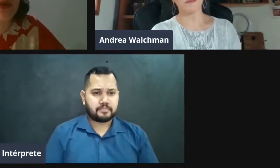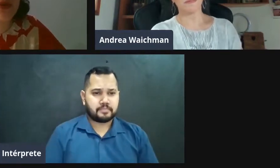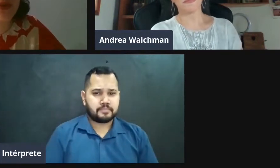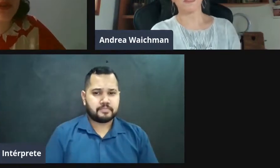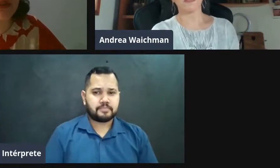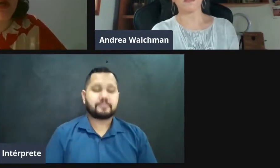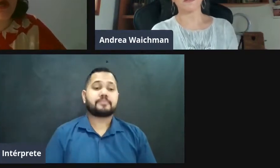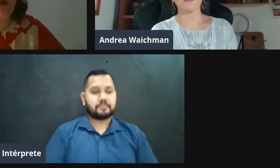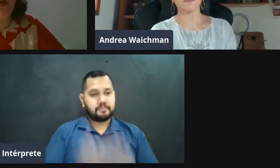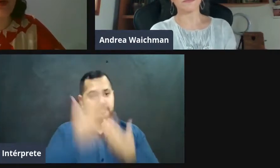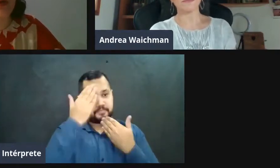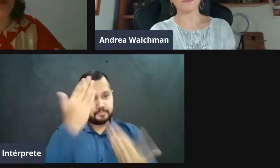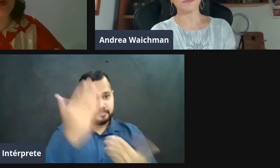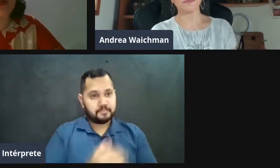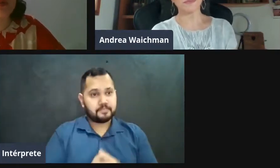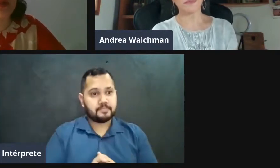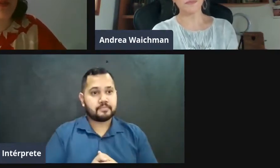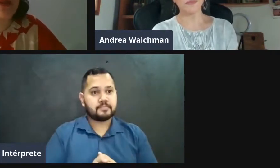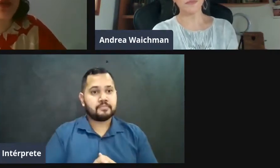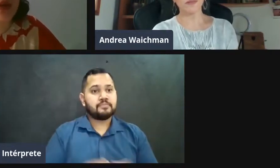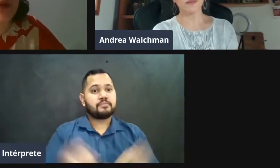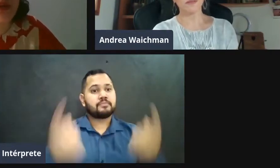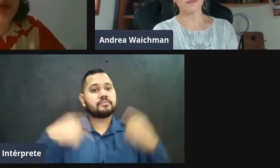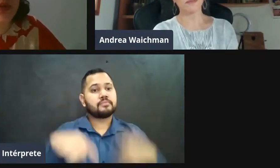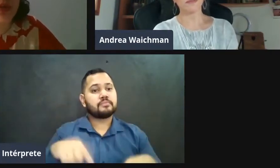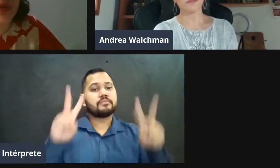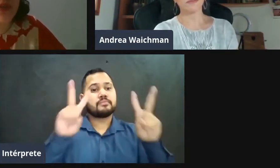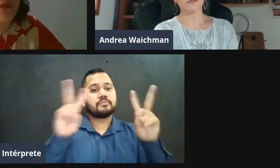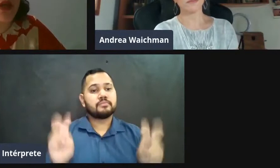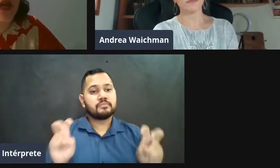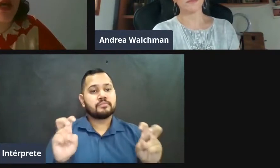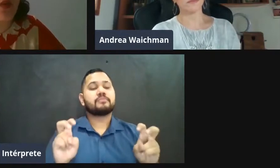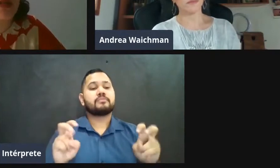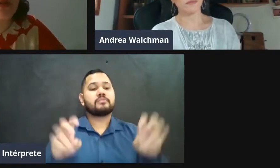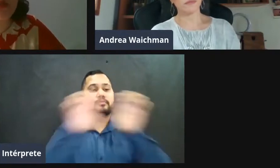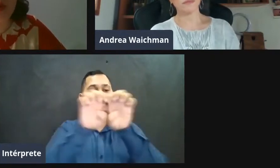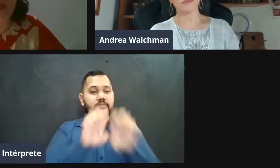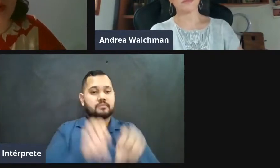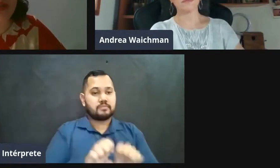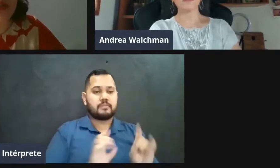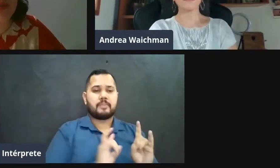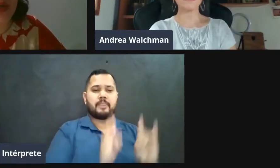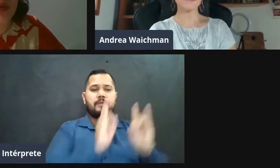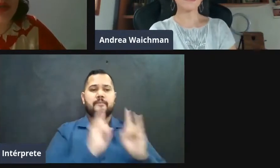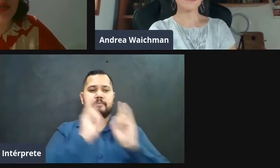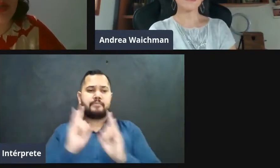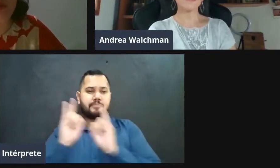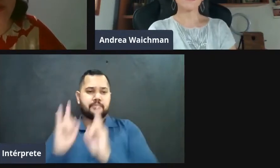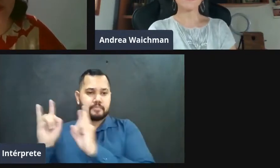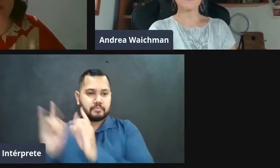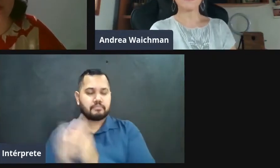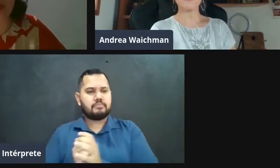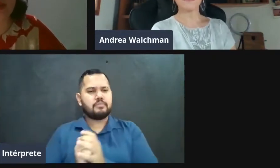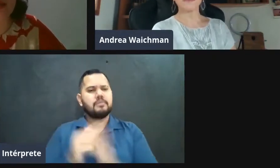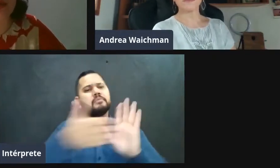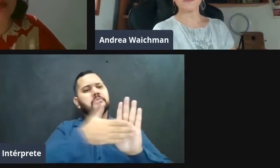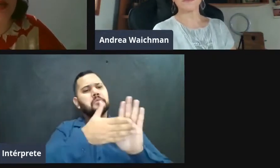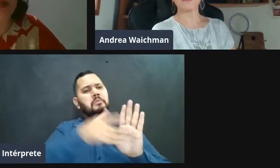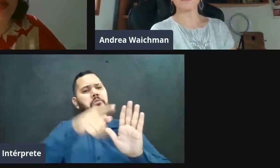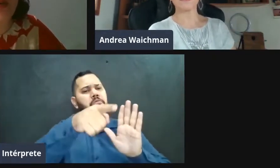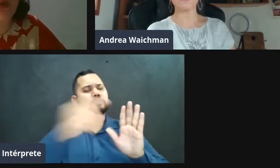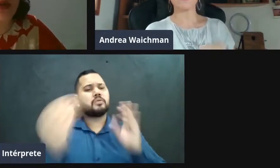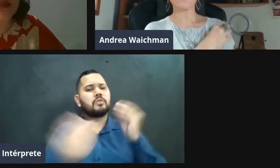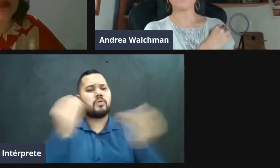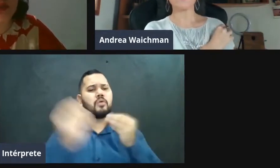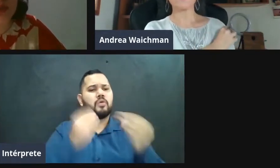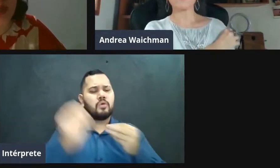Obrigada, professora. O nosso próximo tema é sobre infraestrutura. Quais são as propostas de melhoria da infraestrutura das